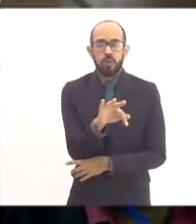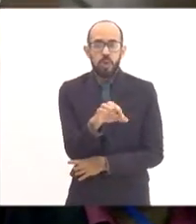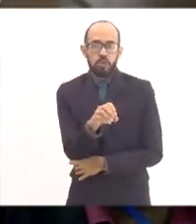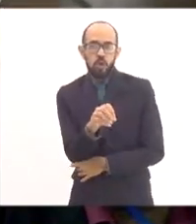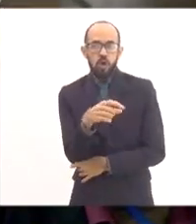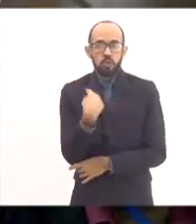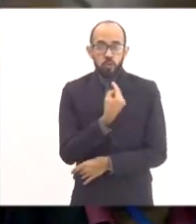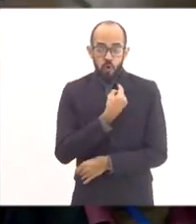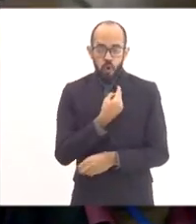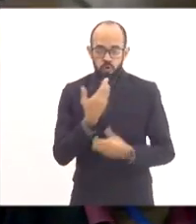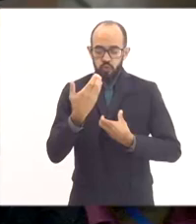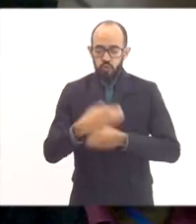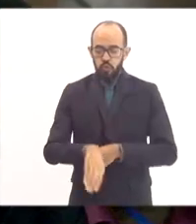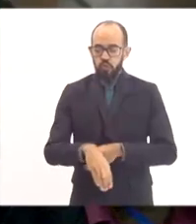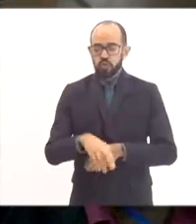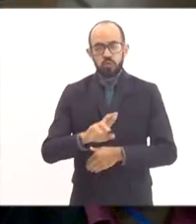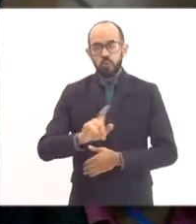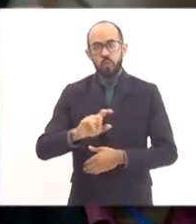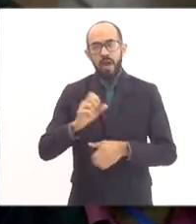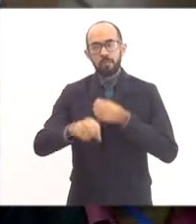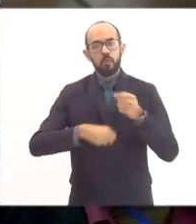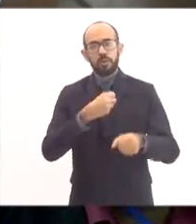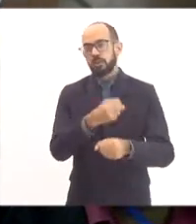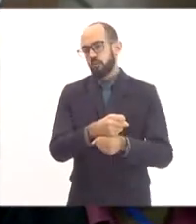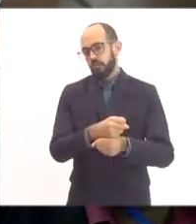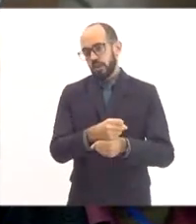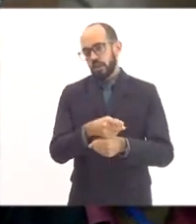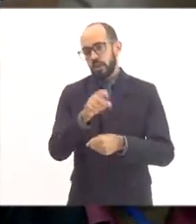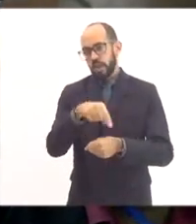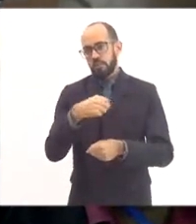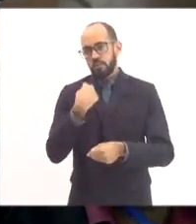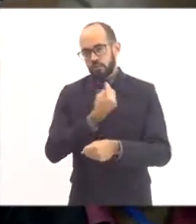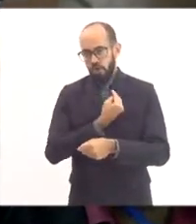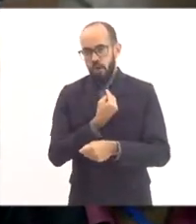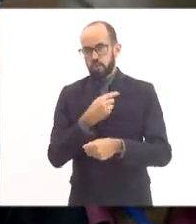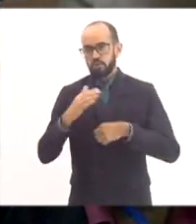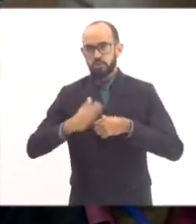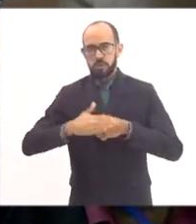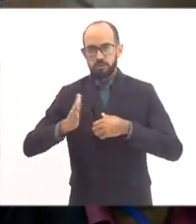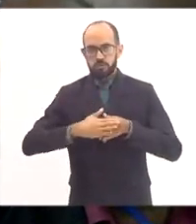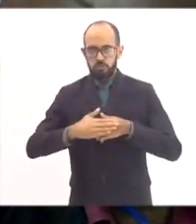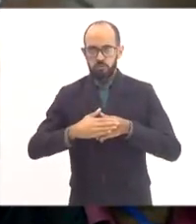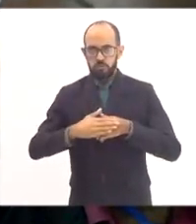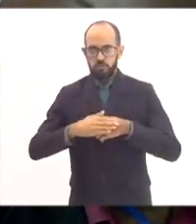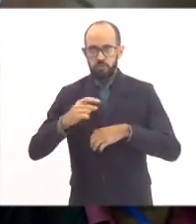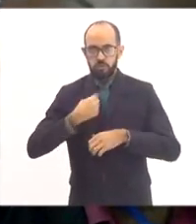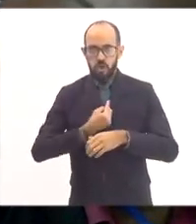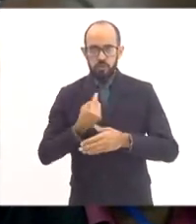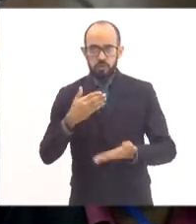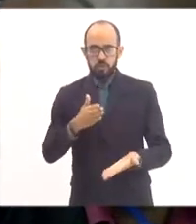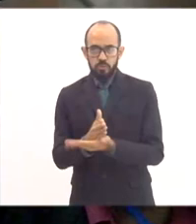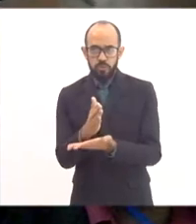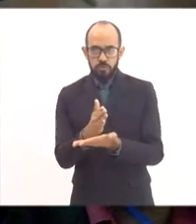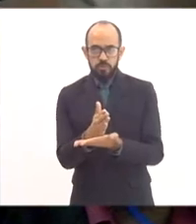nosso concurso. Não é para o CFO 2022, não é para o 23, é 2021. Ou seja, nós que estávamos aprovados